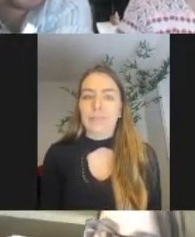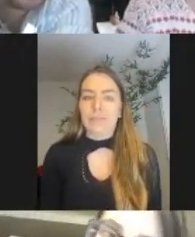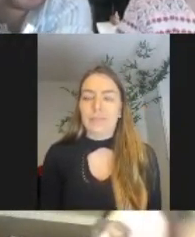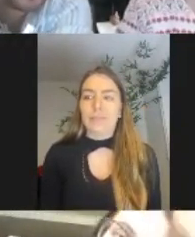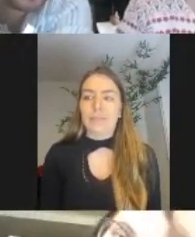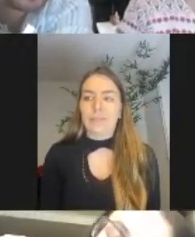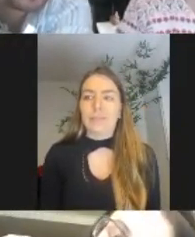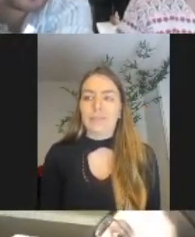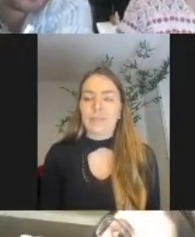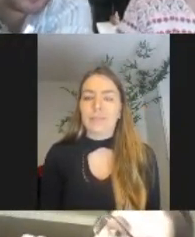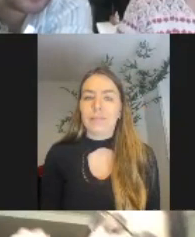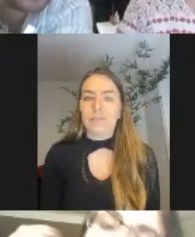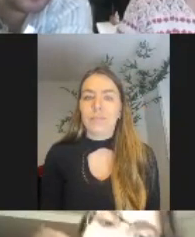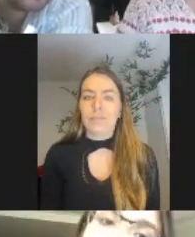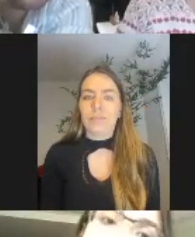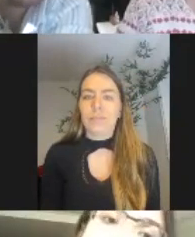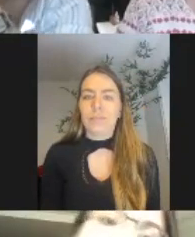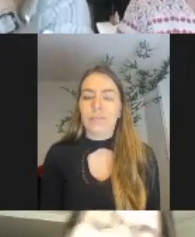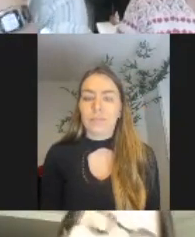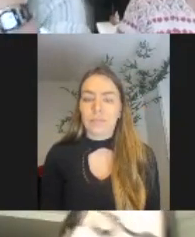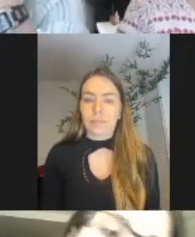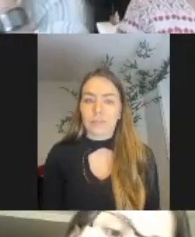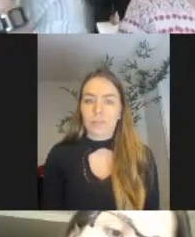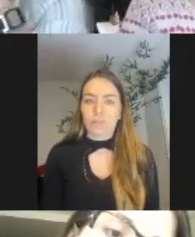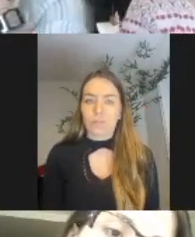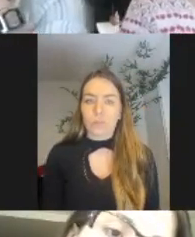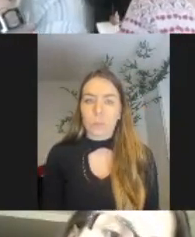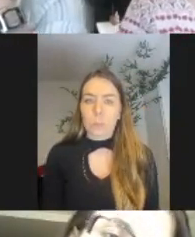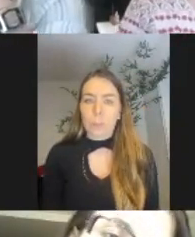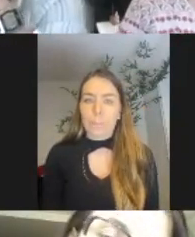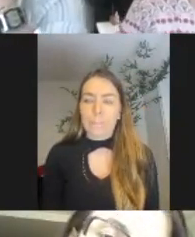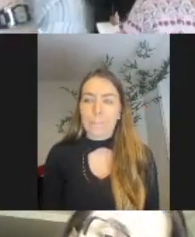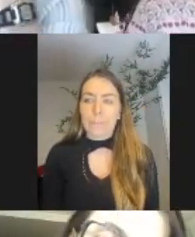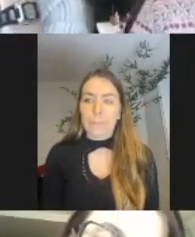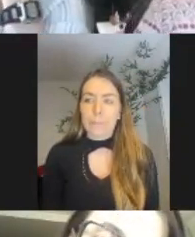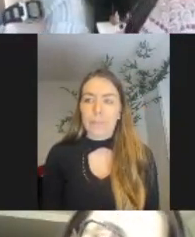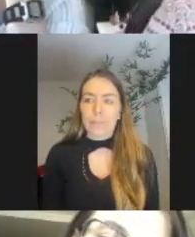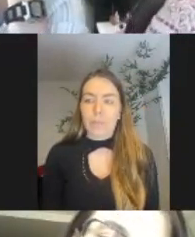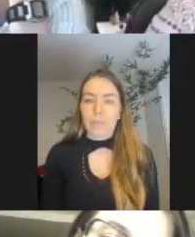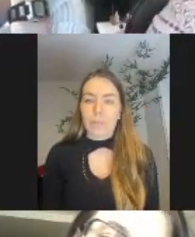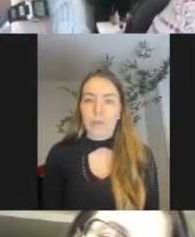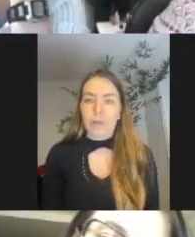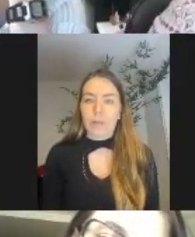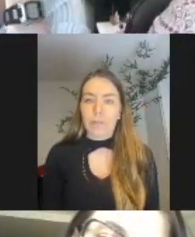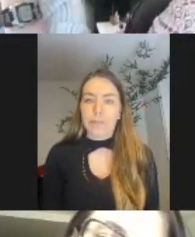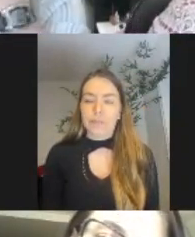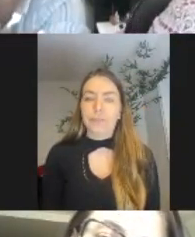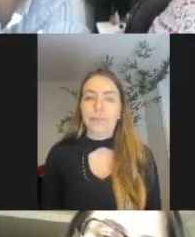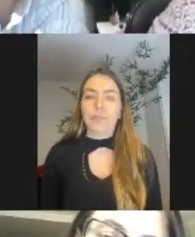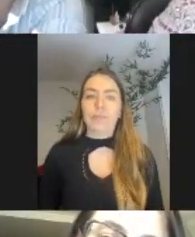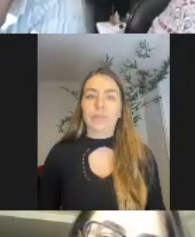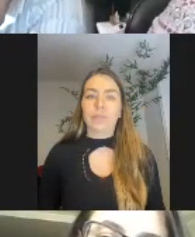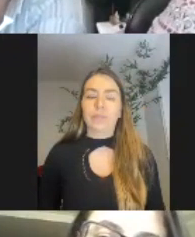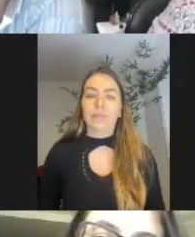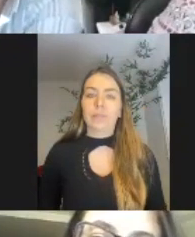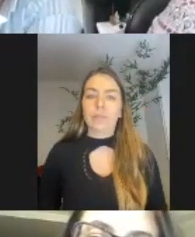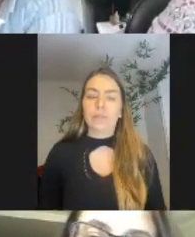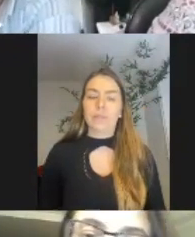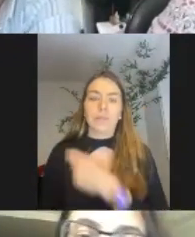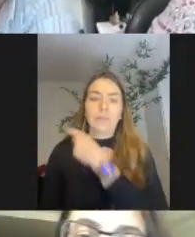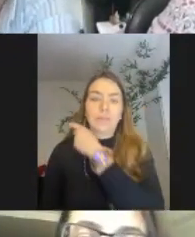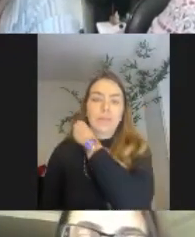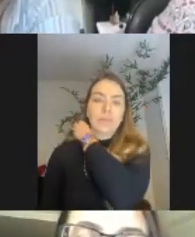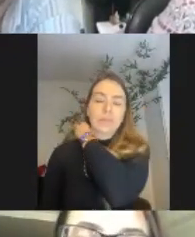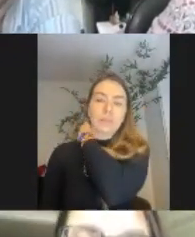então cuidado com a qualidade dos ingredientes. Às vezes é melhor você cobrar um pouquinho mais, mas você oferecer um